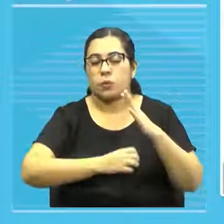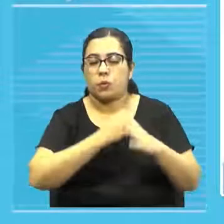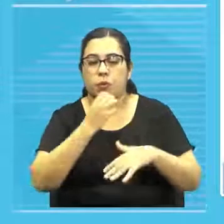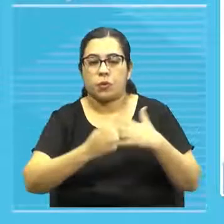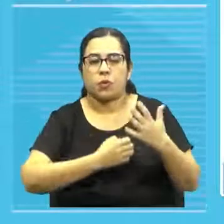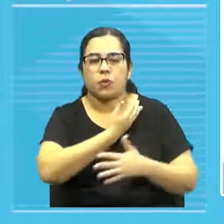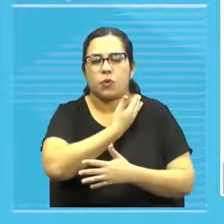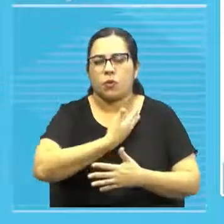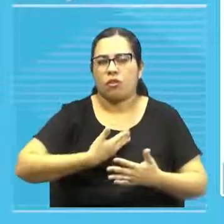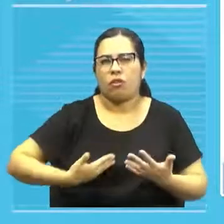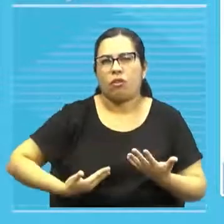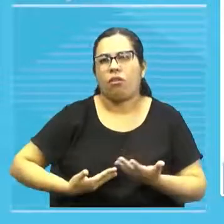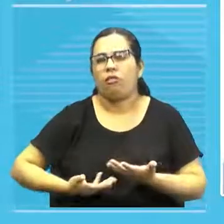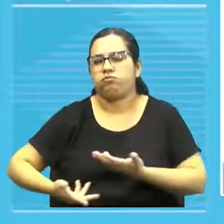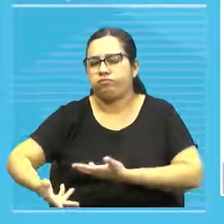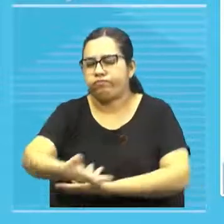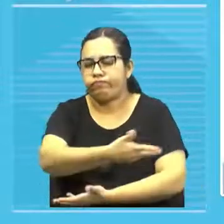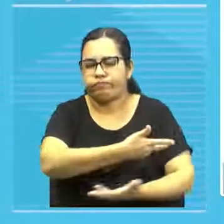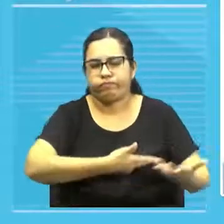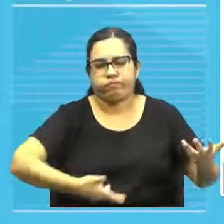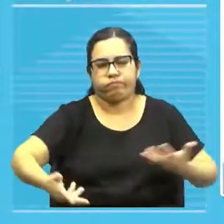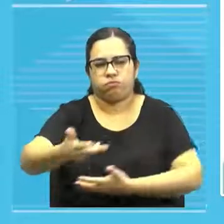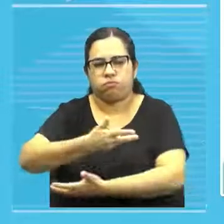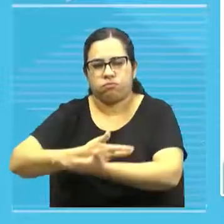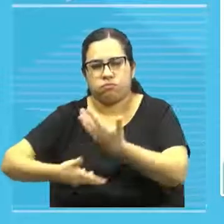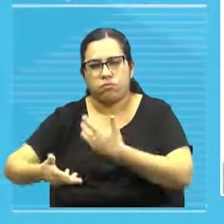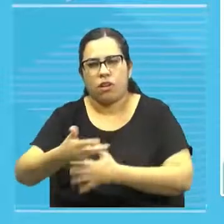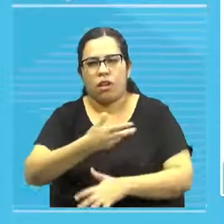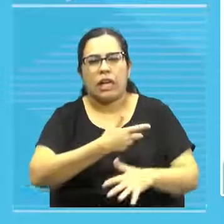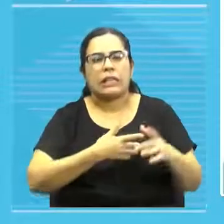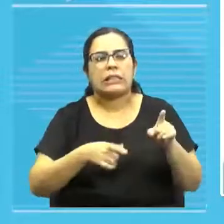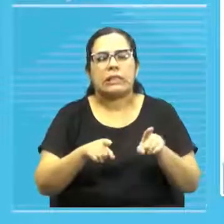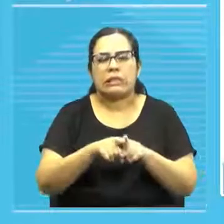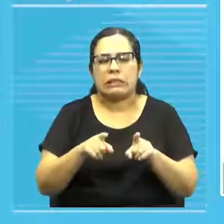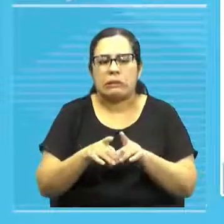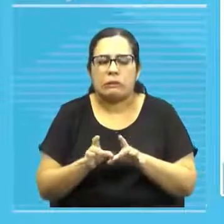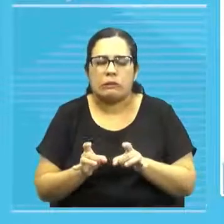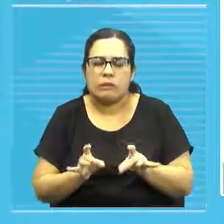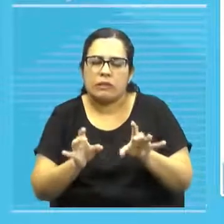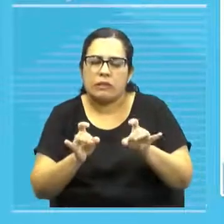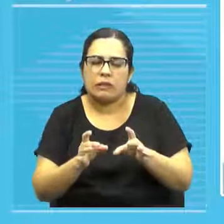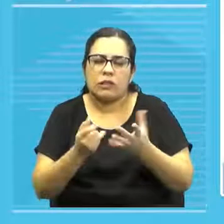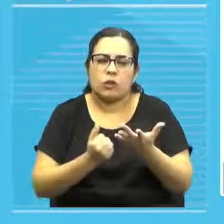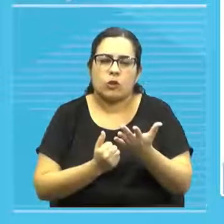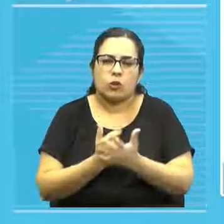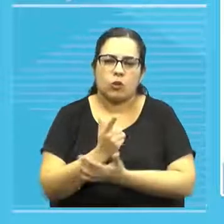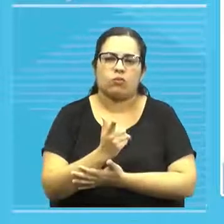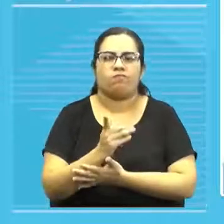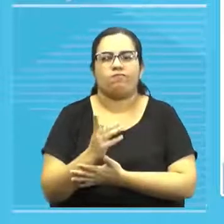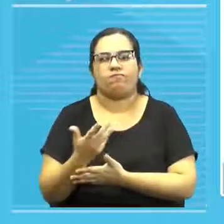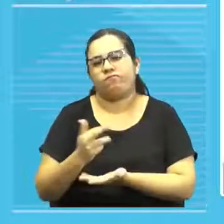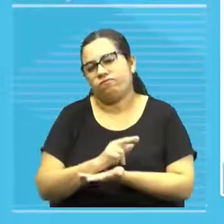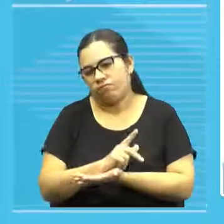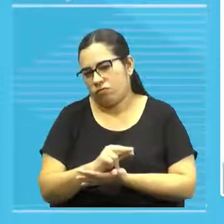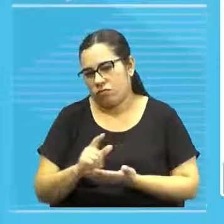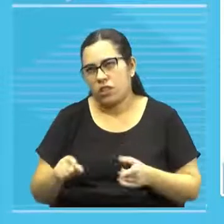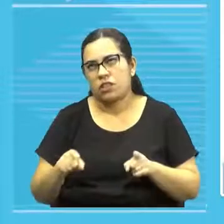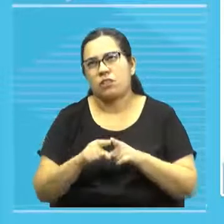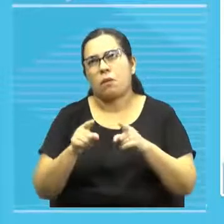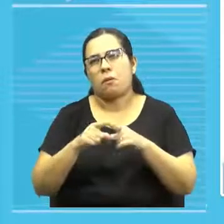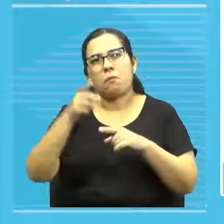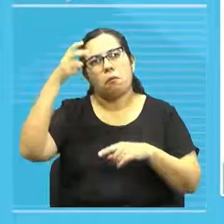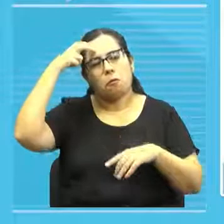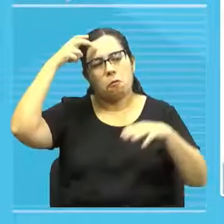vão trocar ideias realizam transações financeiras e comerciais e espalham aspectos culturais